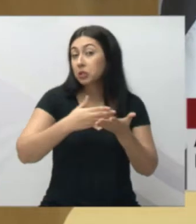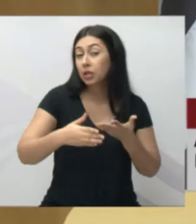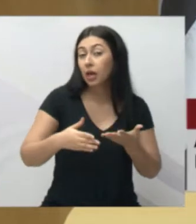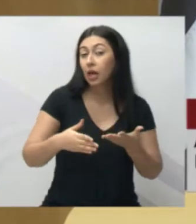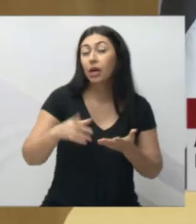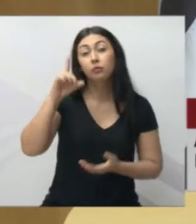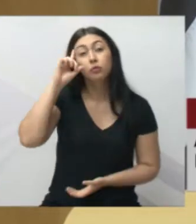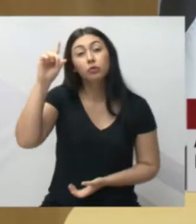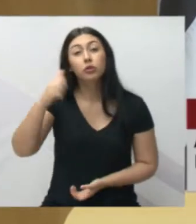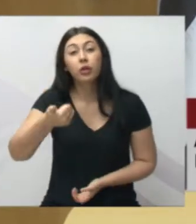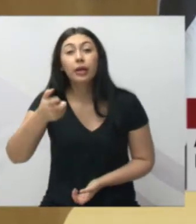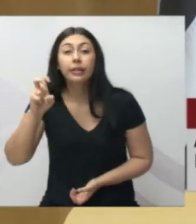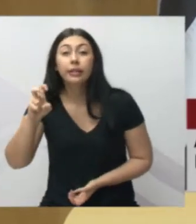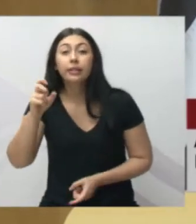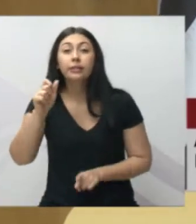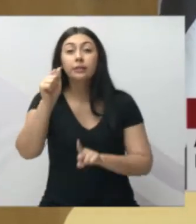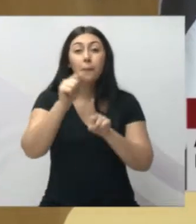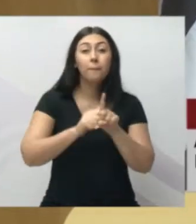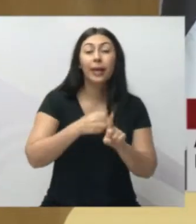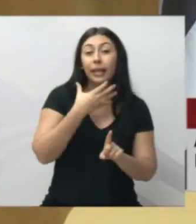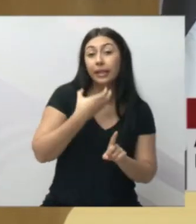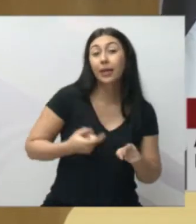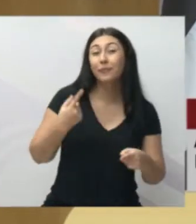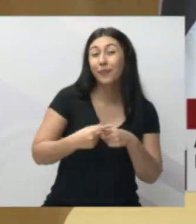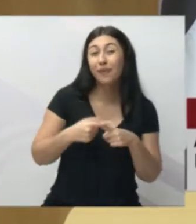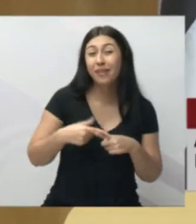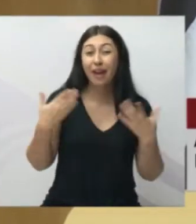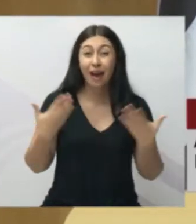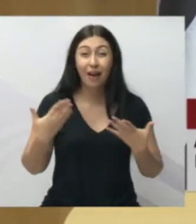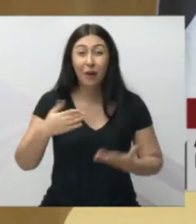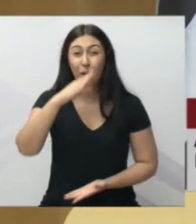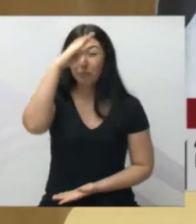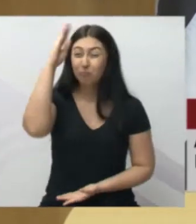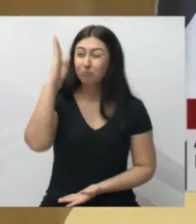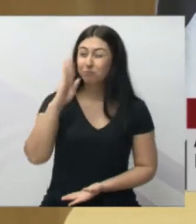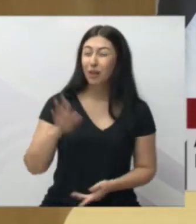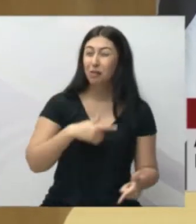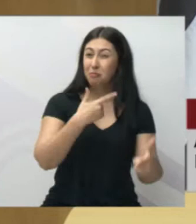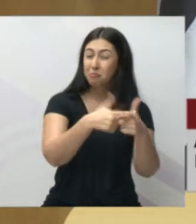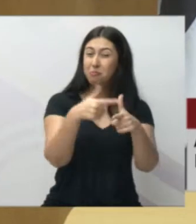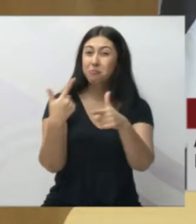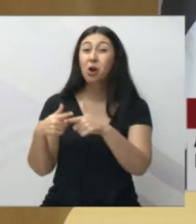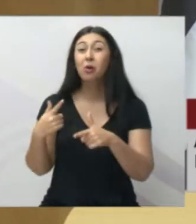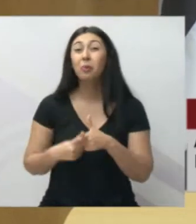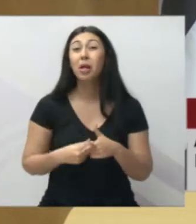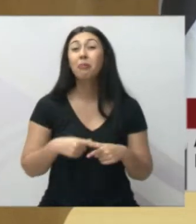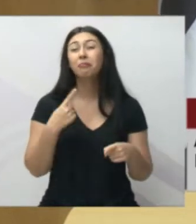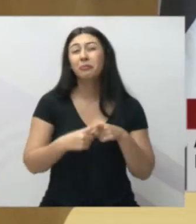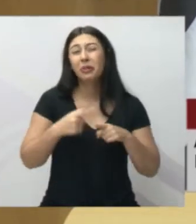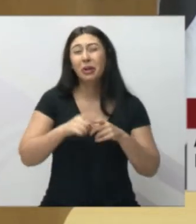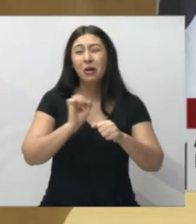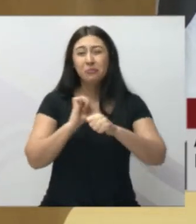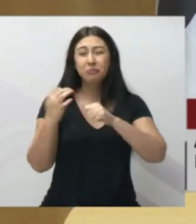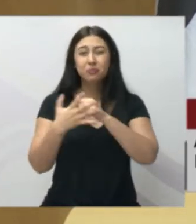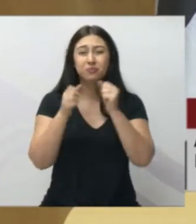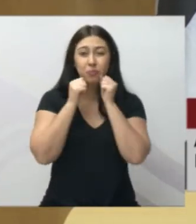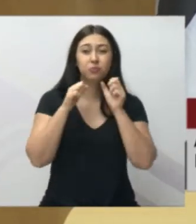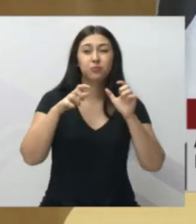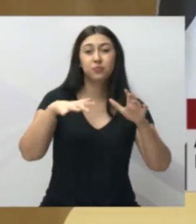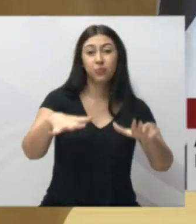nós estamos vendo aí a crise brasileira, a crise mundial, por conta do Covid-19, e